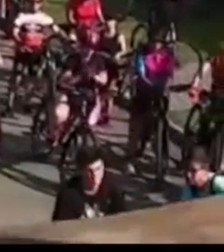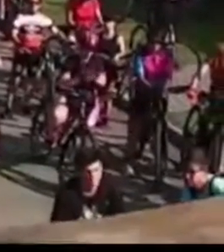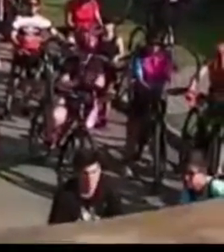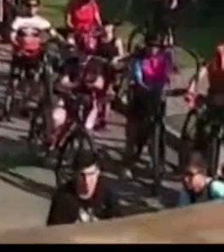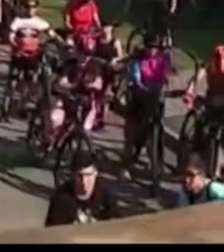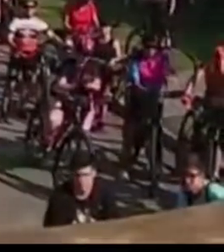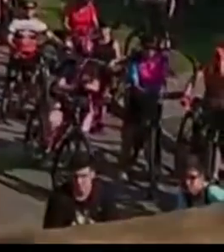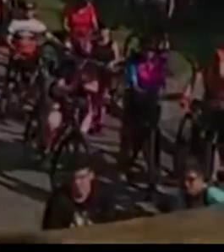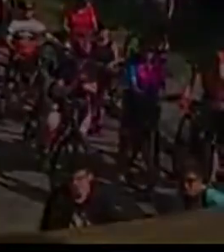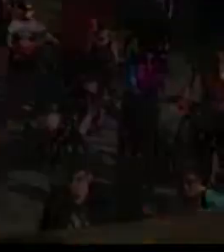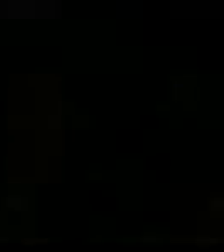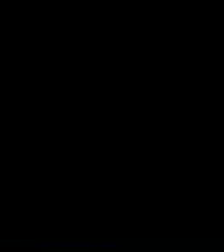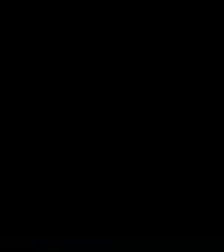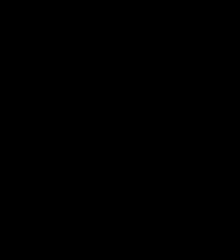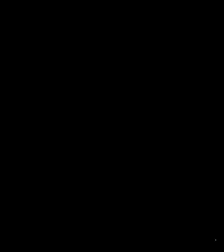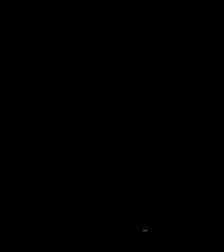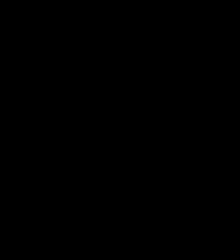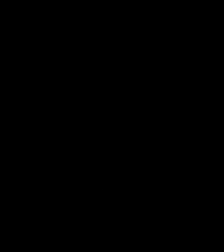Santo